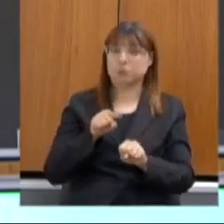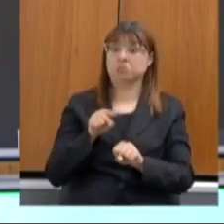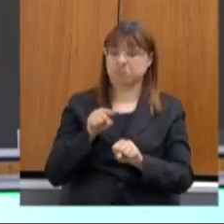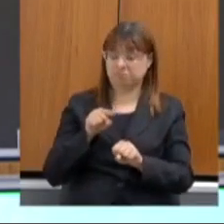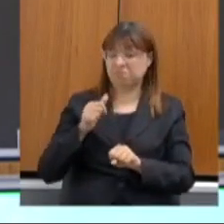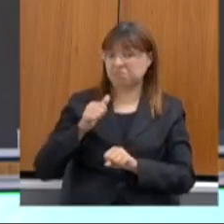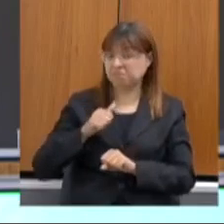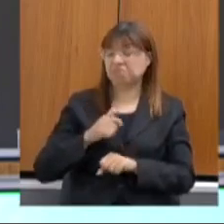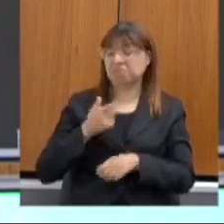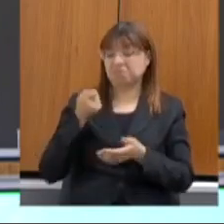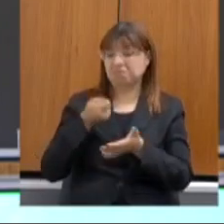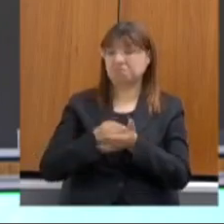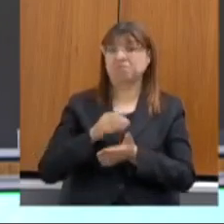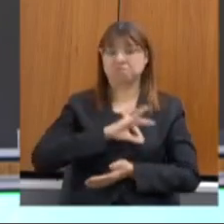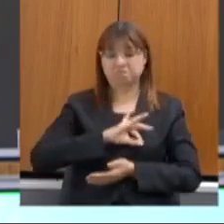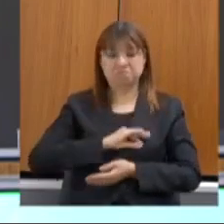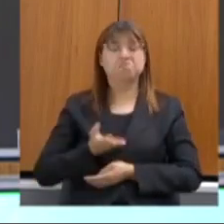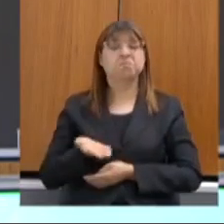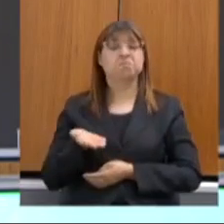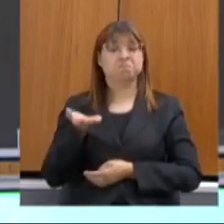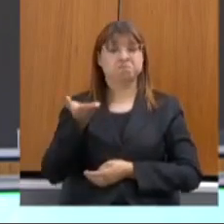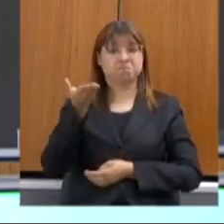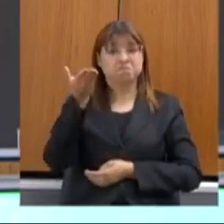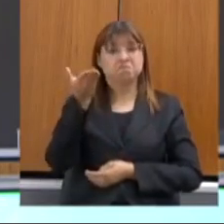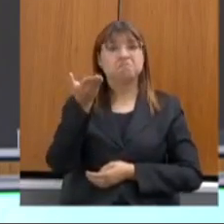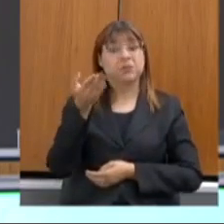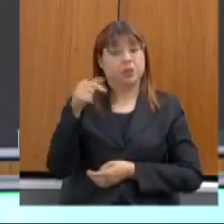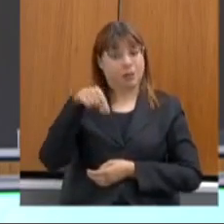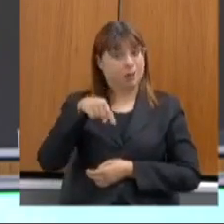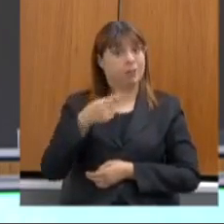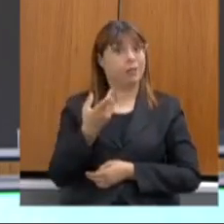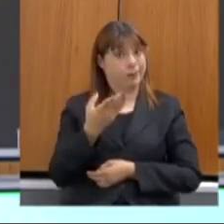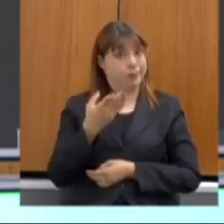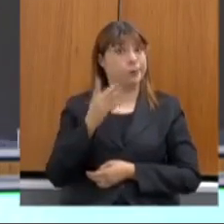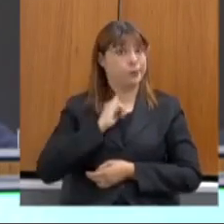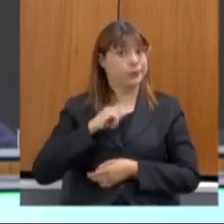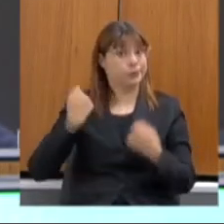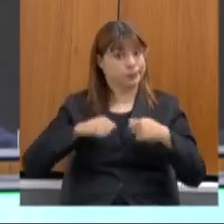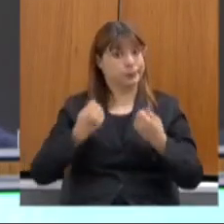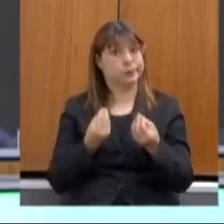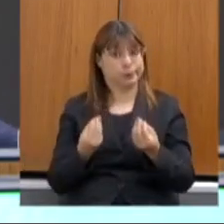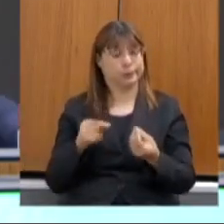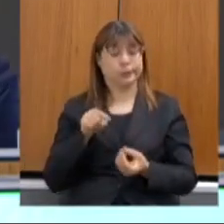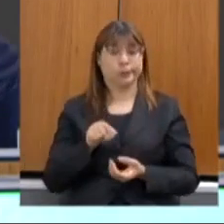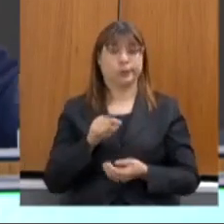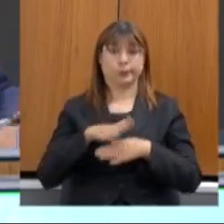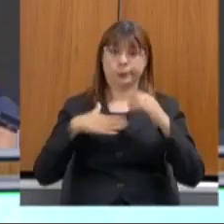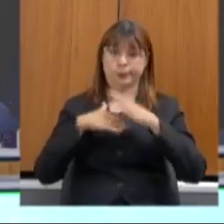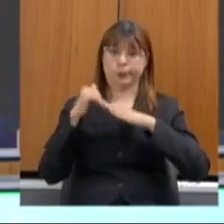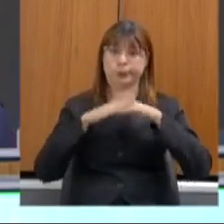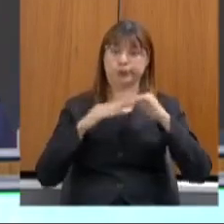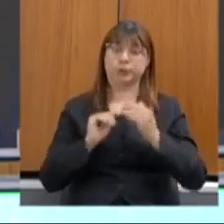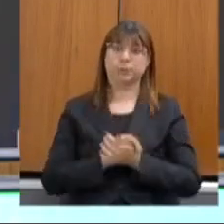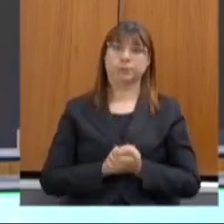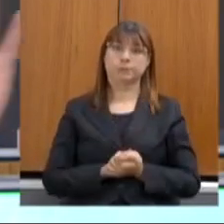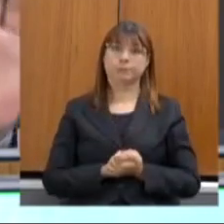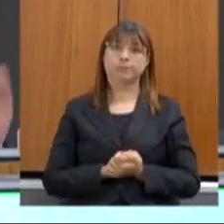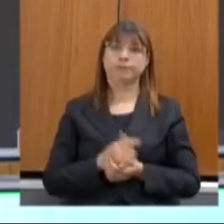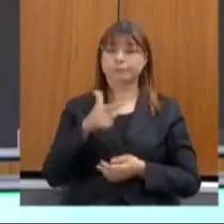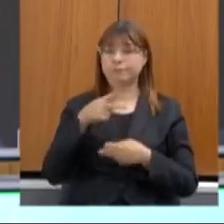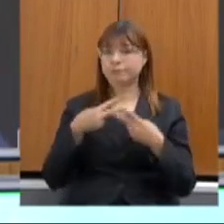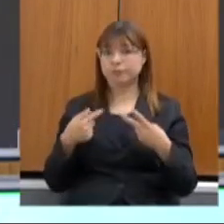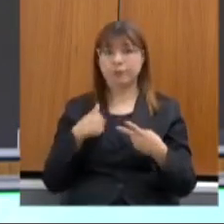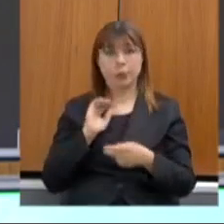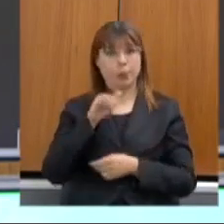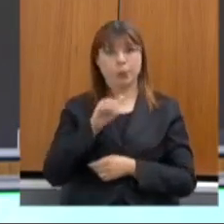bem acima do mercado EA carência só no estado de Minas a de mais de 40 mil vagas os demais eu não